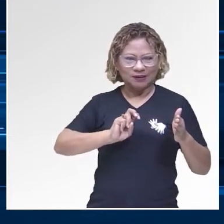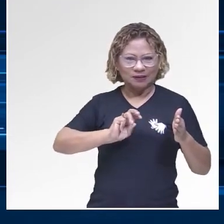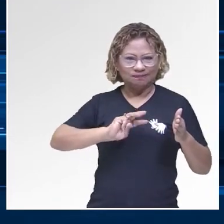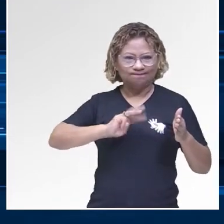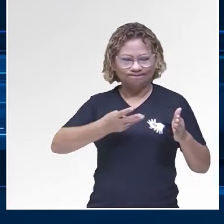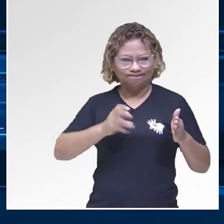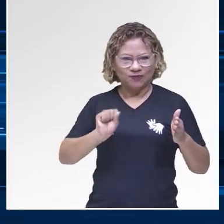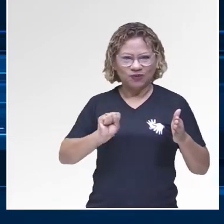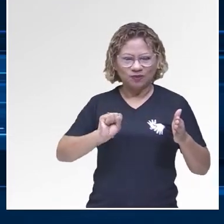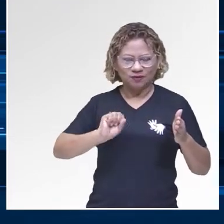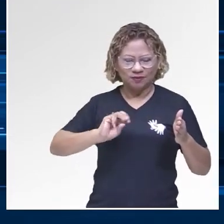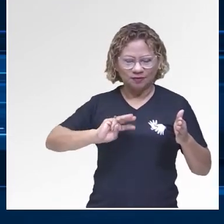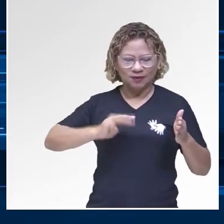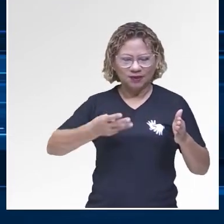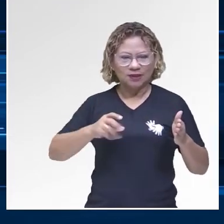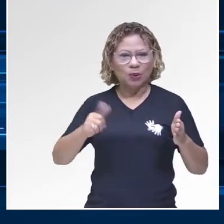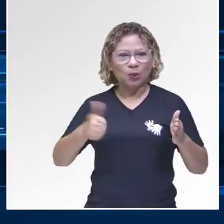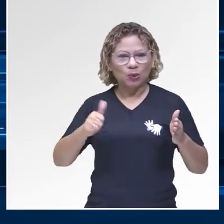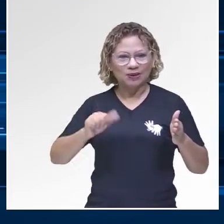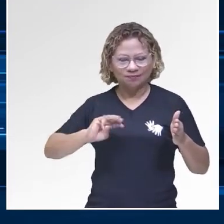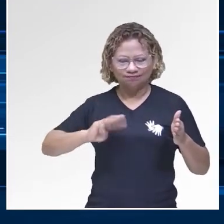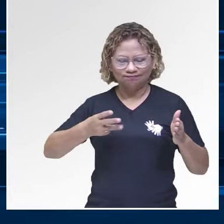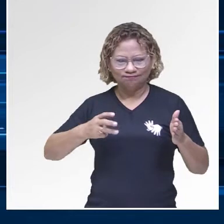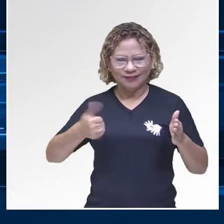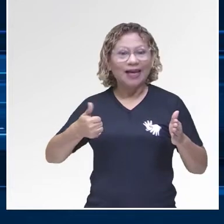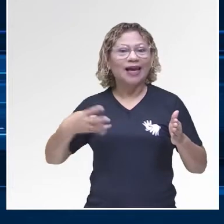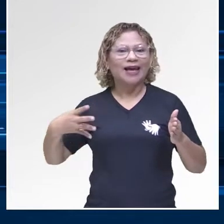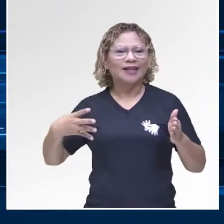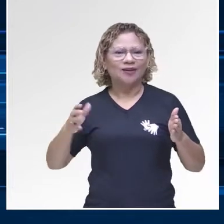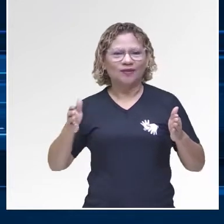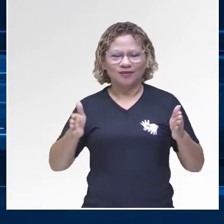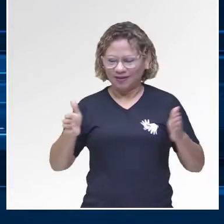mais 3, 14, né?